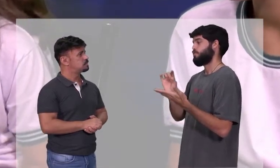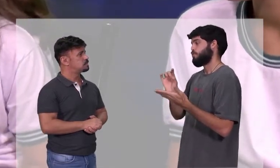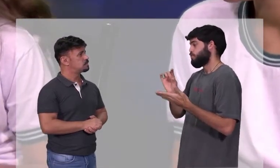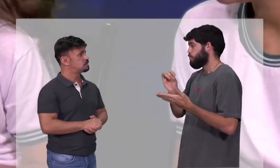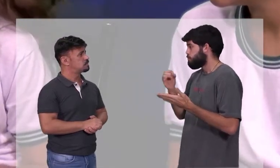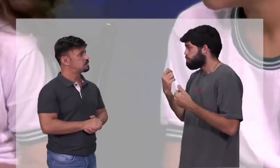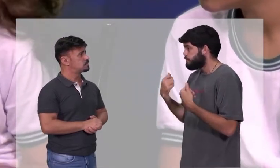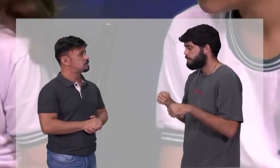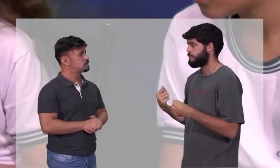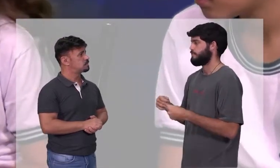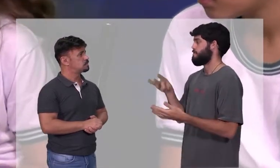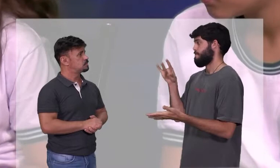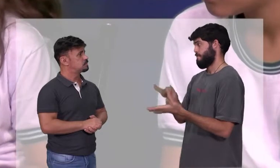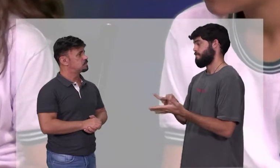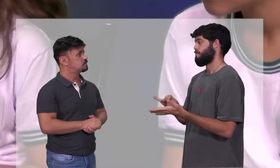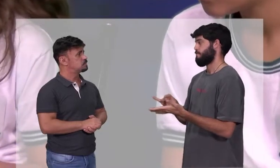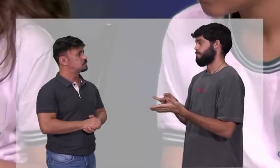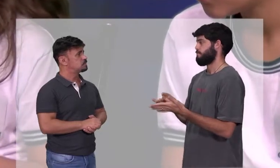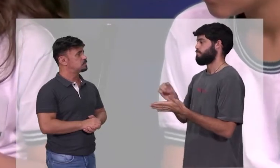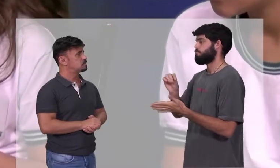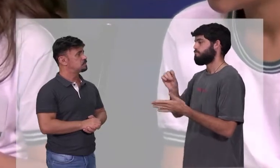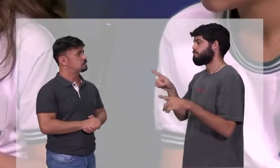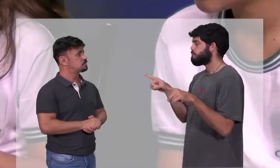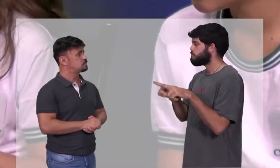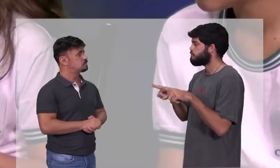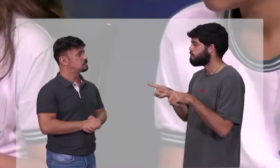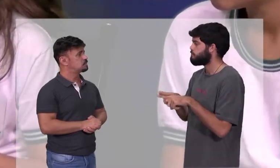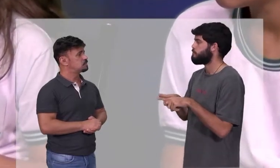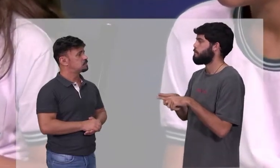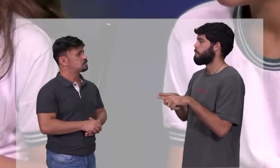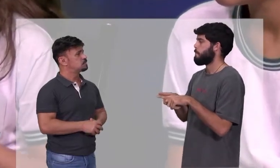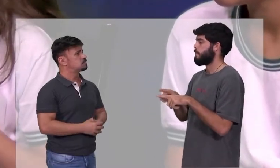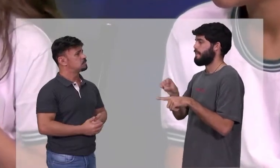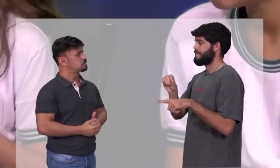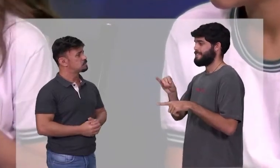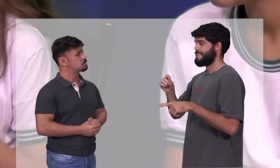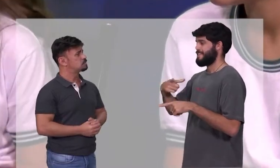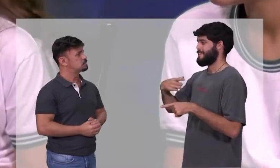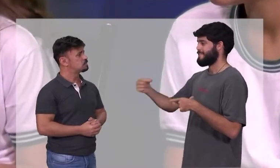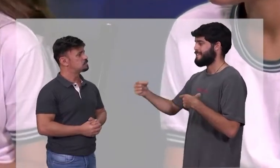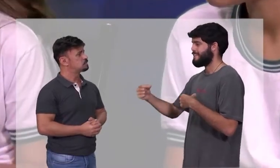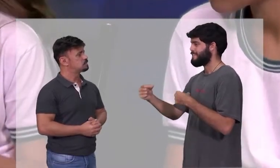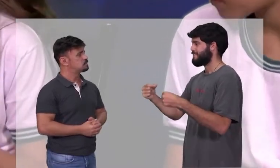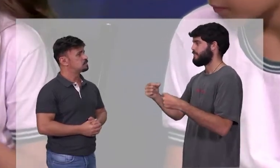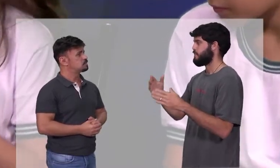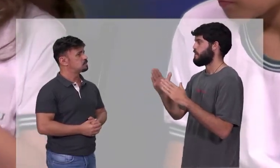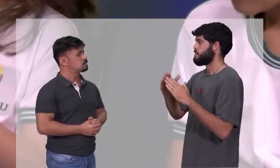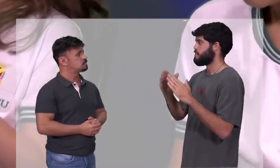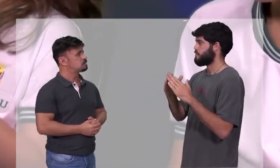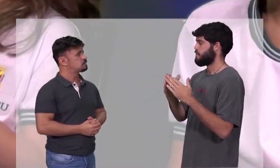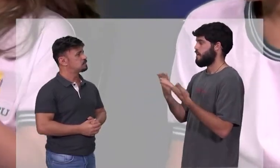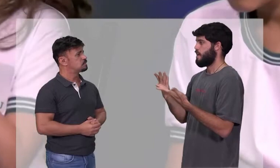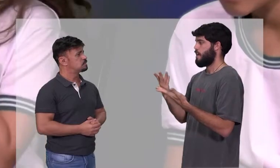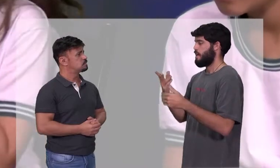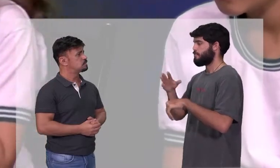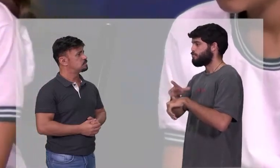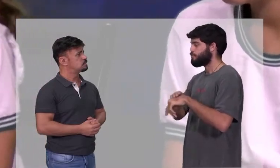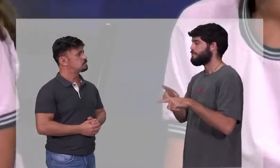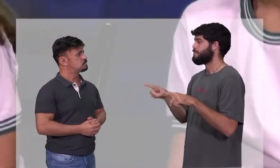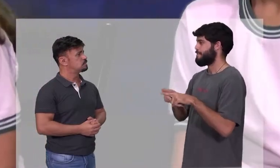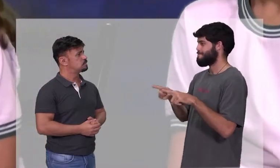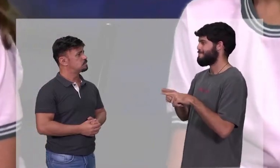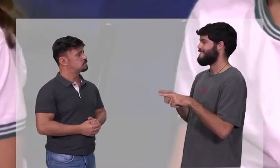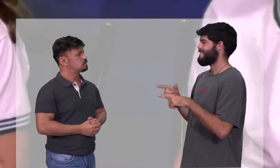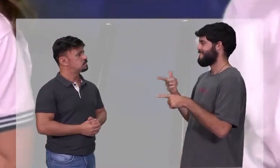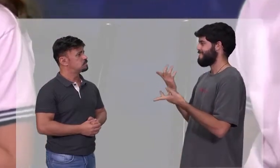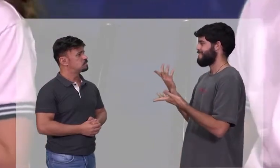Só quando necessário. É, só quando necessário. E você também vai... Se você ficar saindo demais, pode acabar se prejudicando e prejudicando